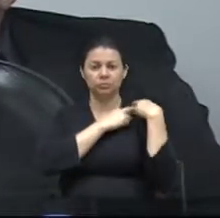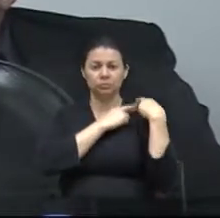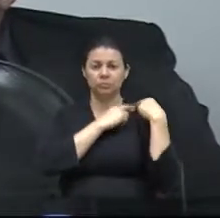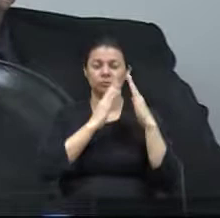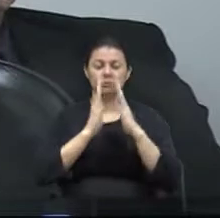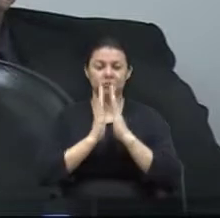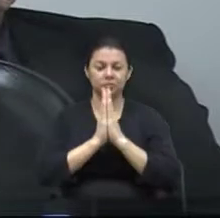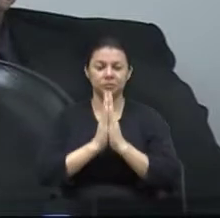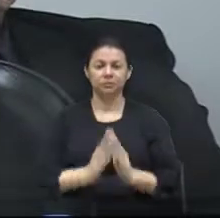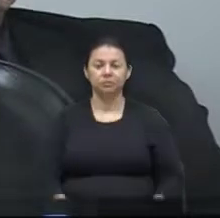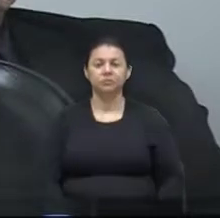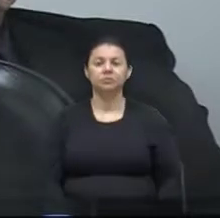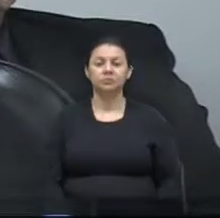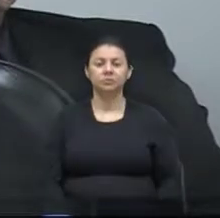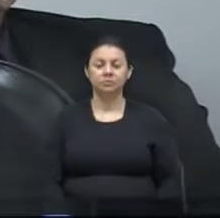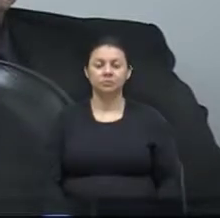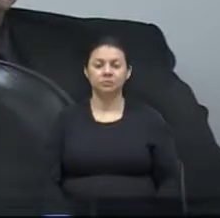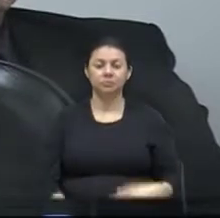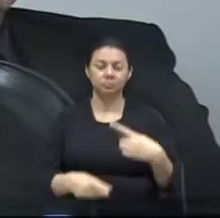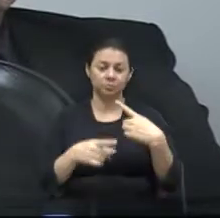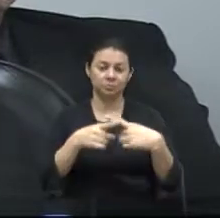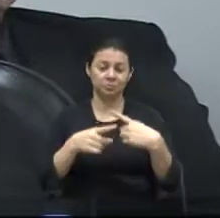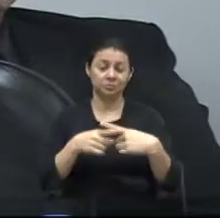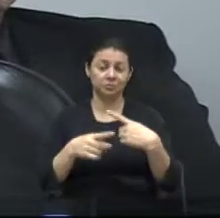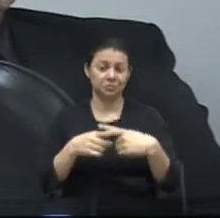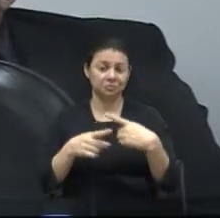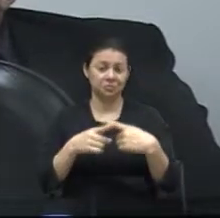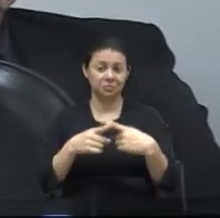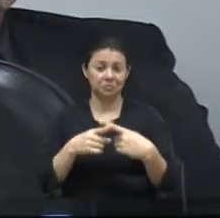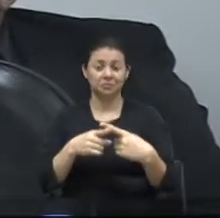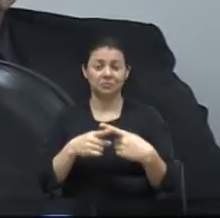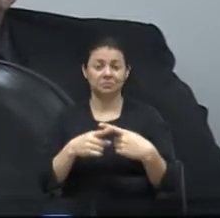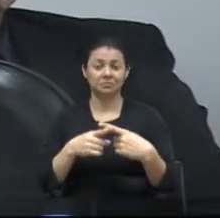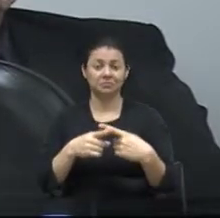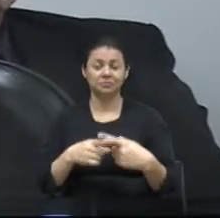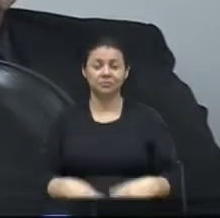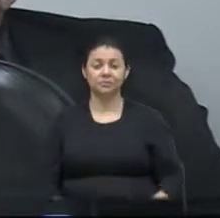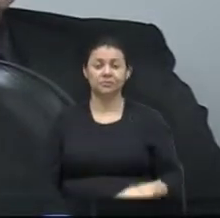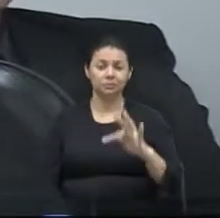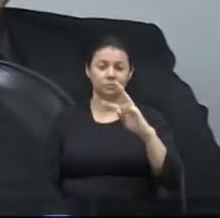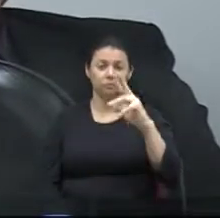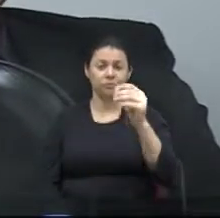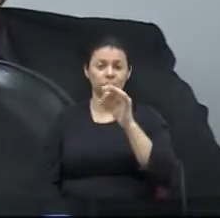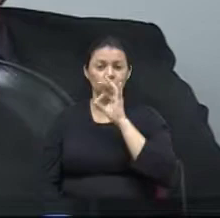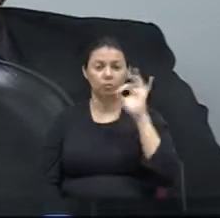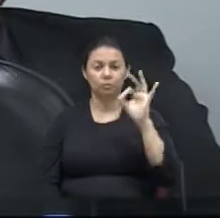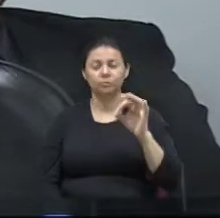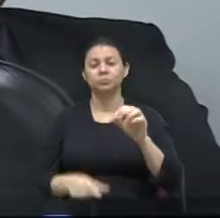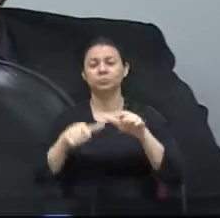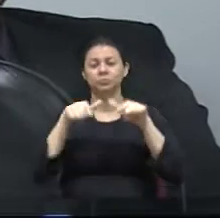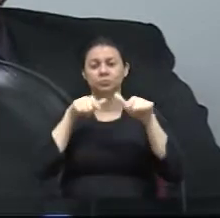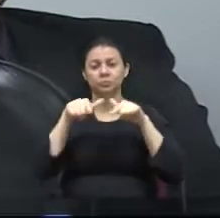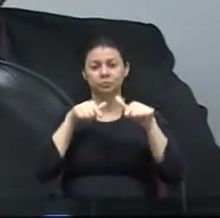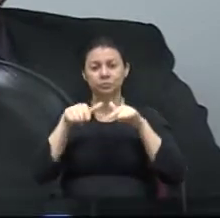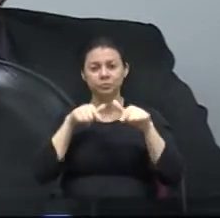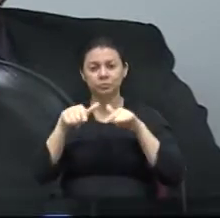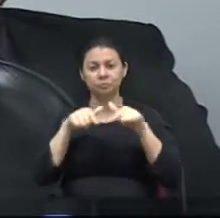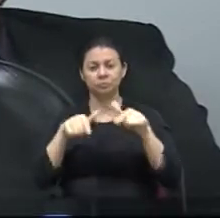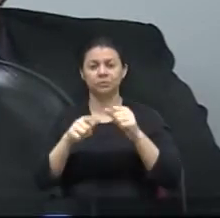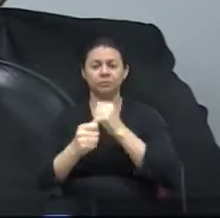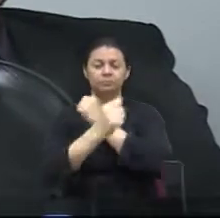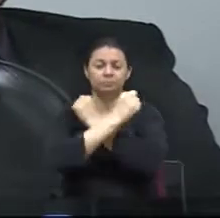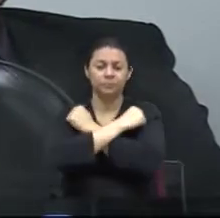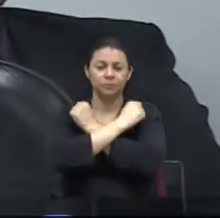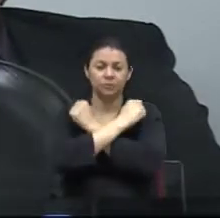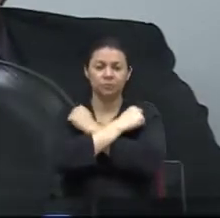além de um ótimo trabalho na cidade de limeira level um abraço ao